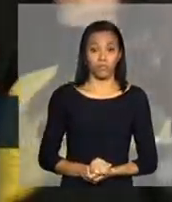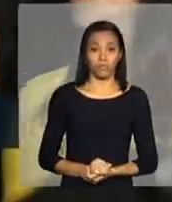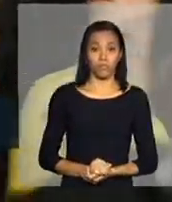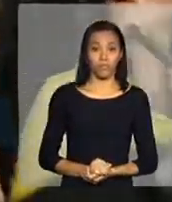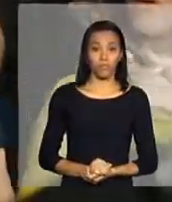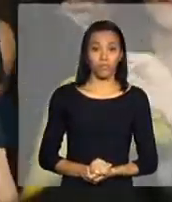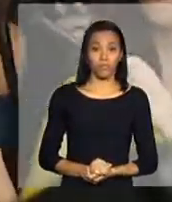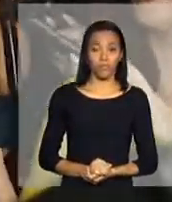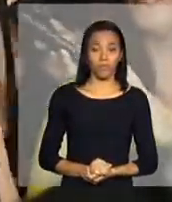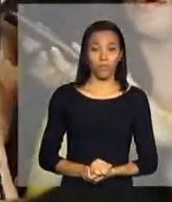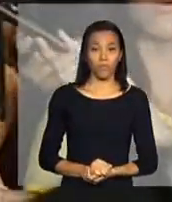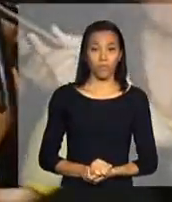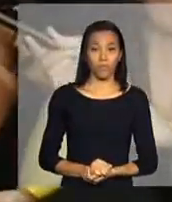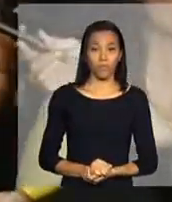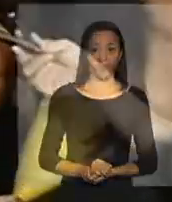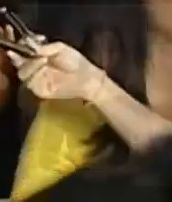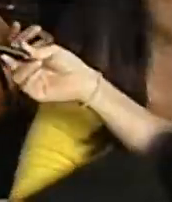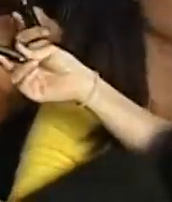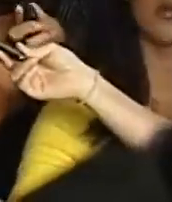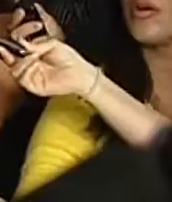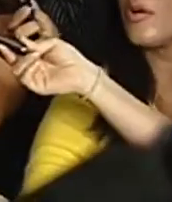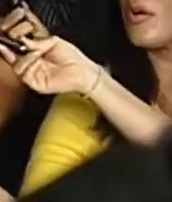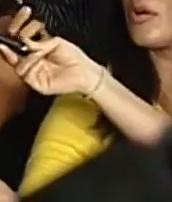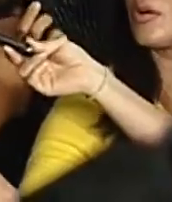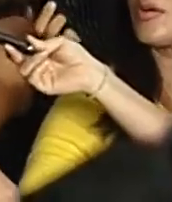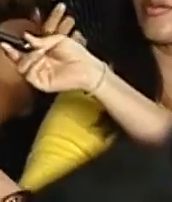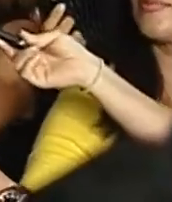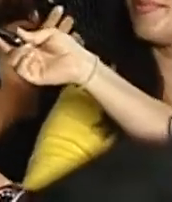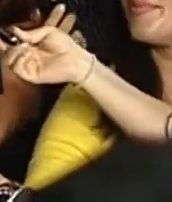Obrigada. 20 anos na Bolívia.